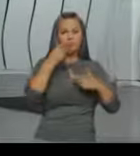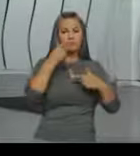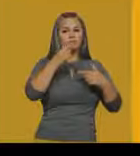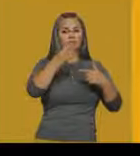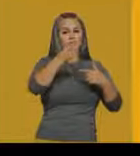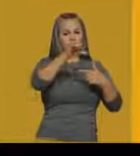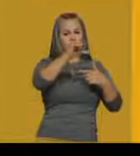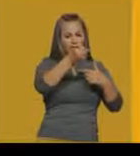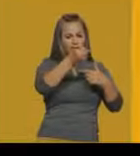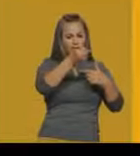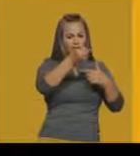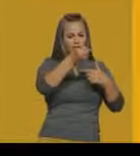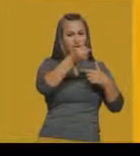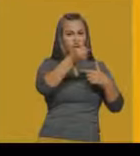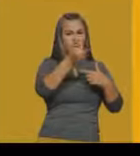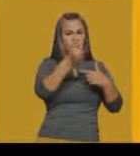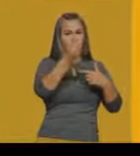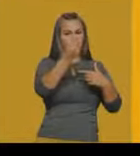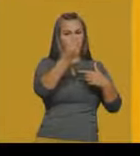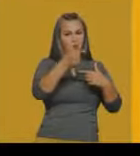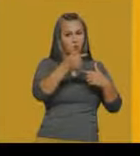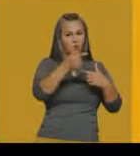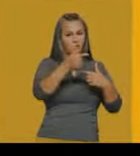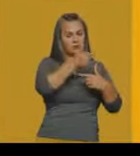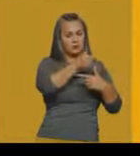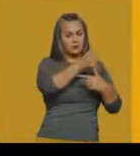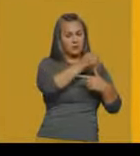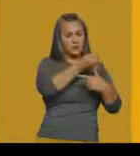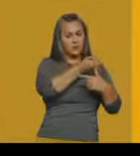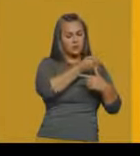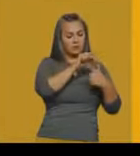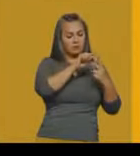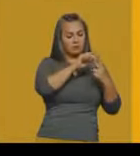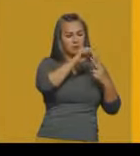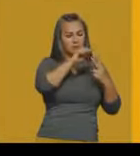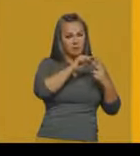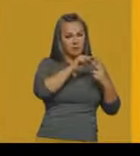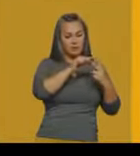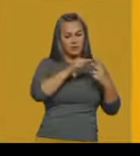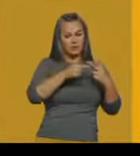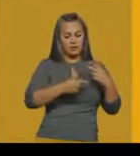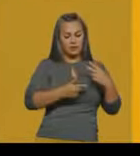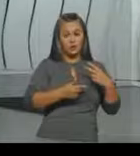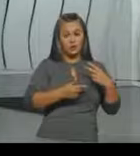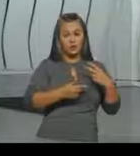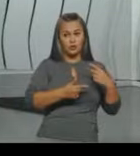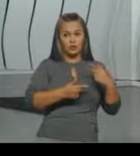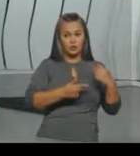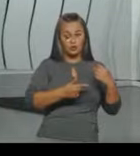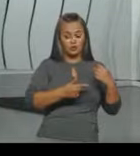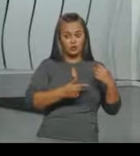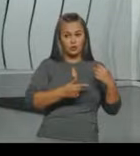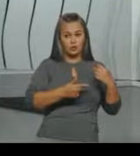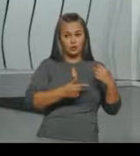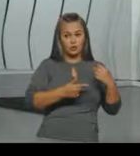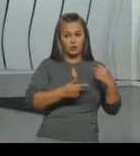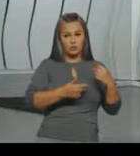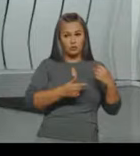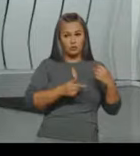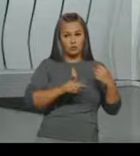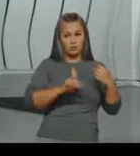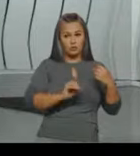ser π. E 270? 3π sobre 2. Flávio, você já